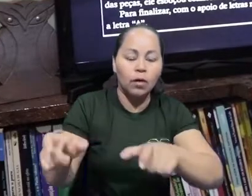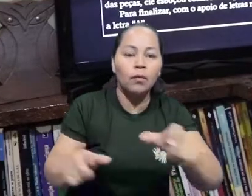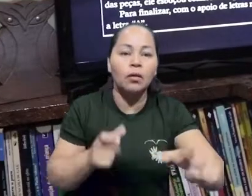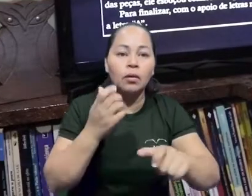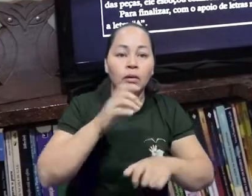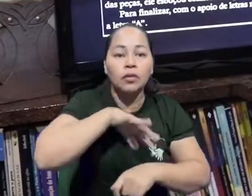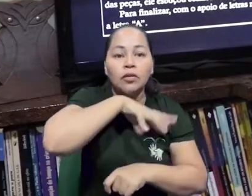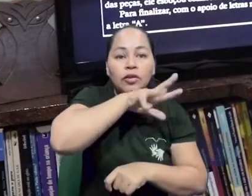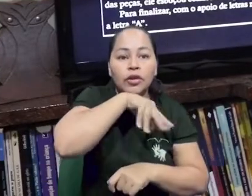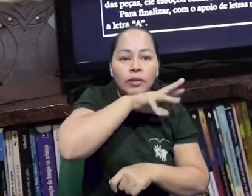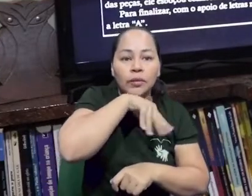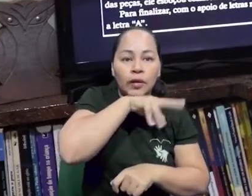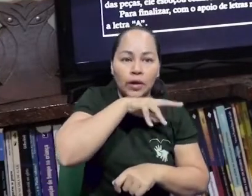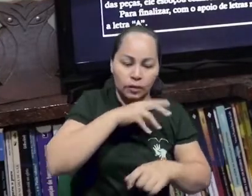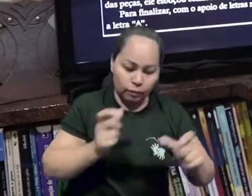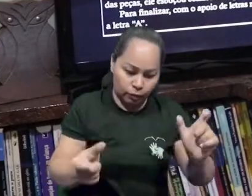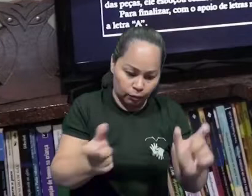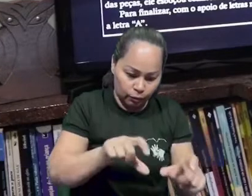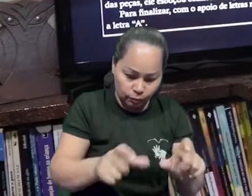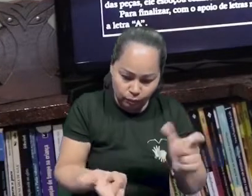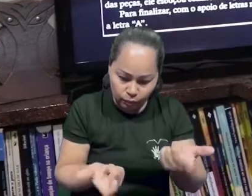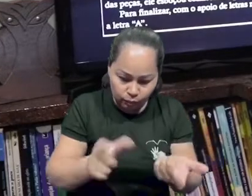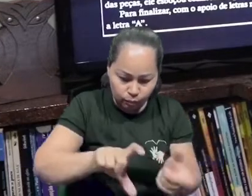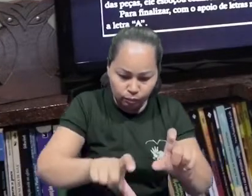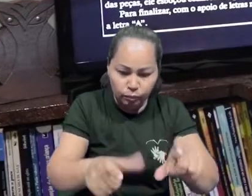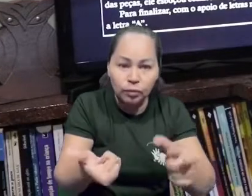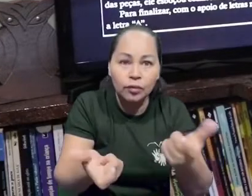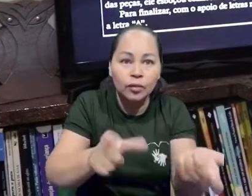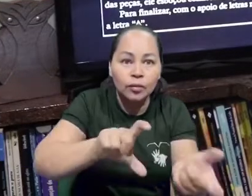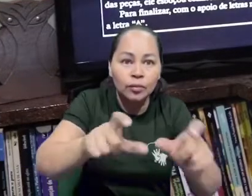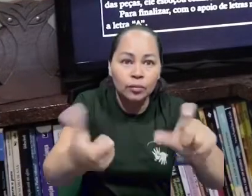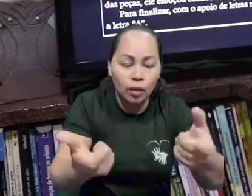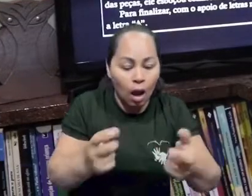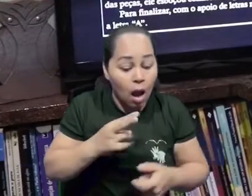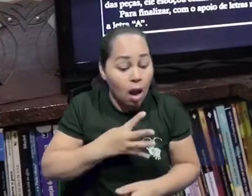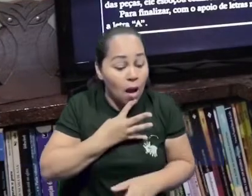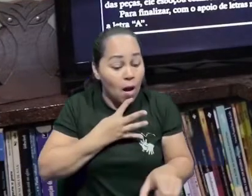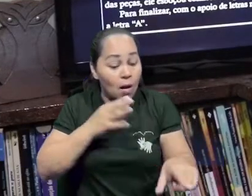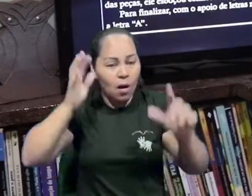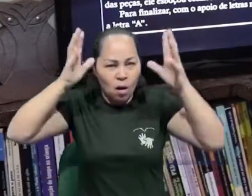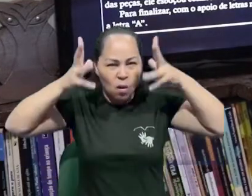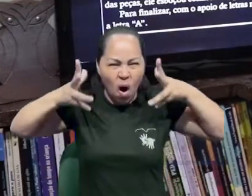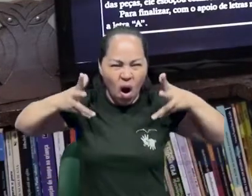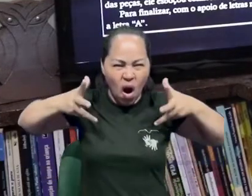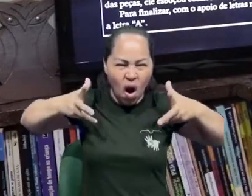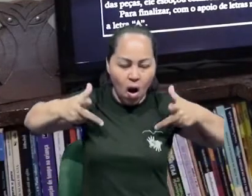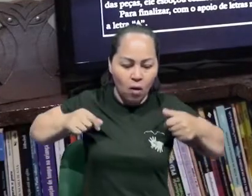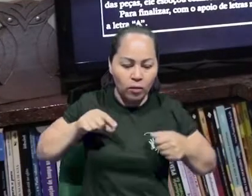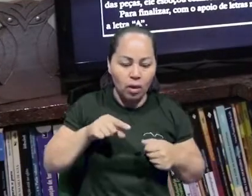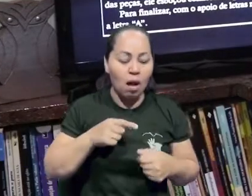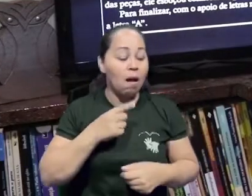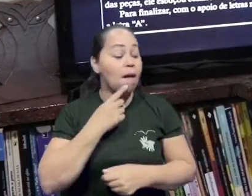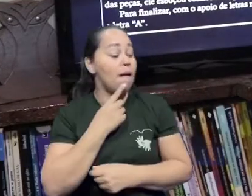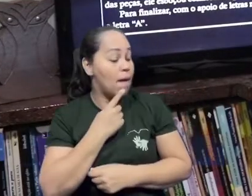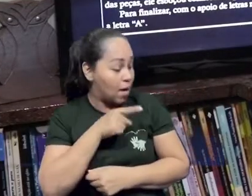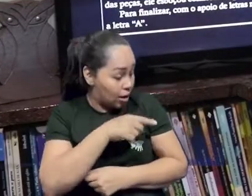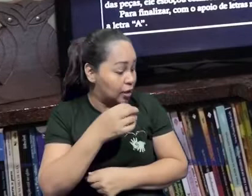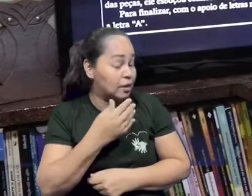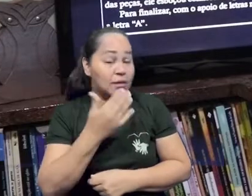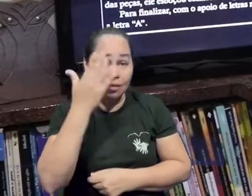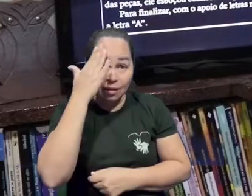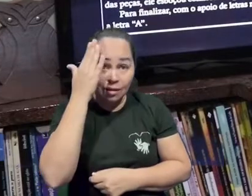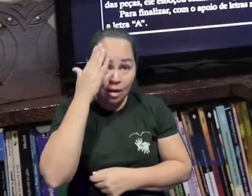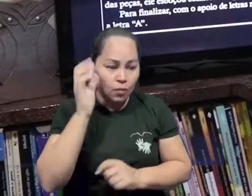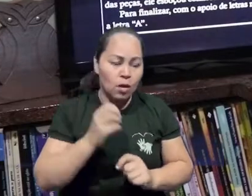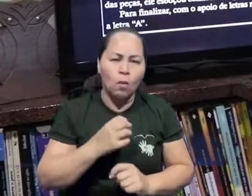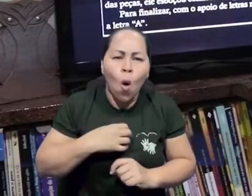das peças. O aluno esboçou conhecer a figura do leão e ele rosnou. E um